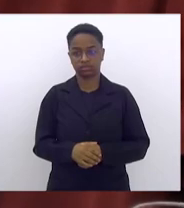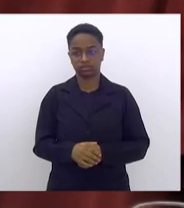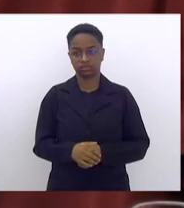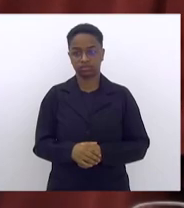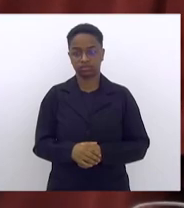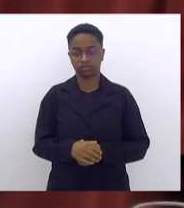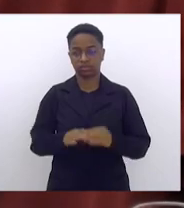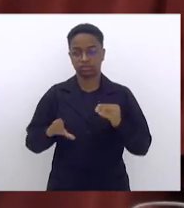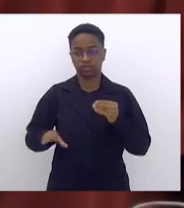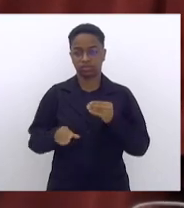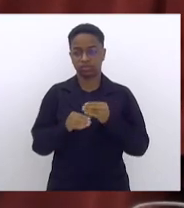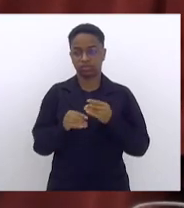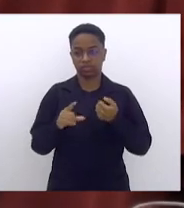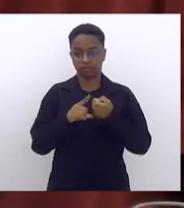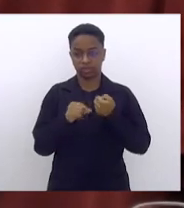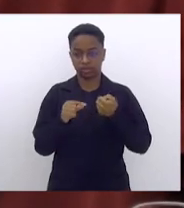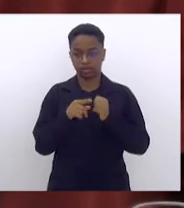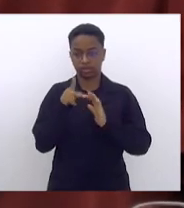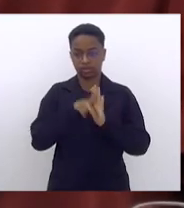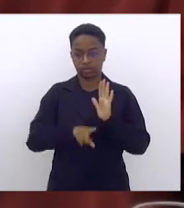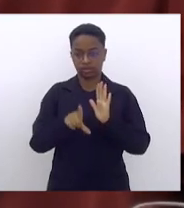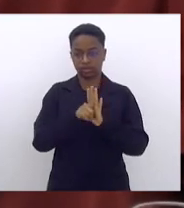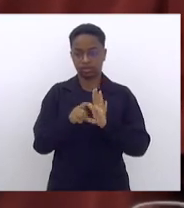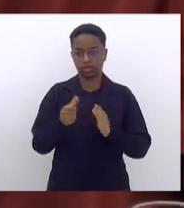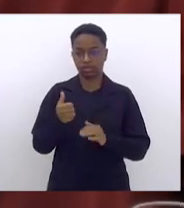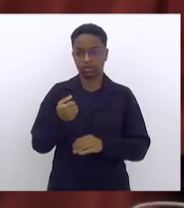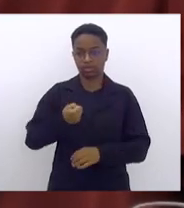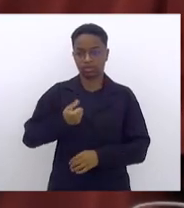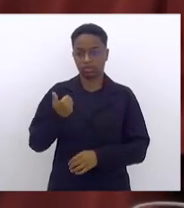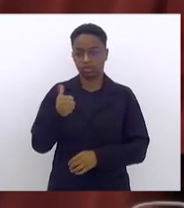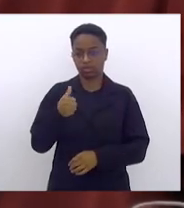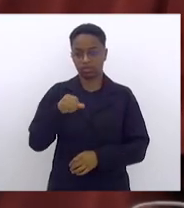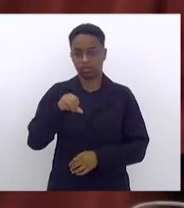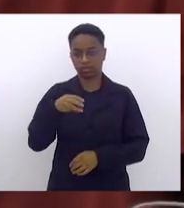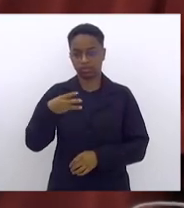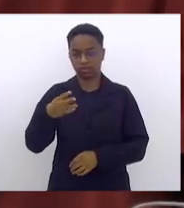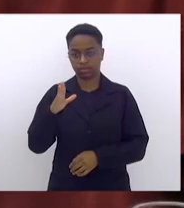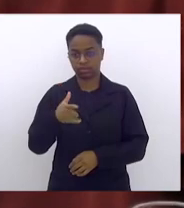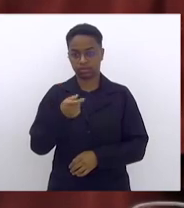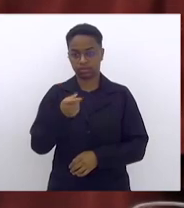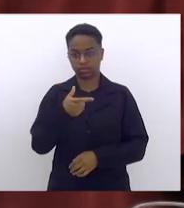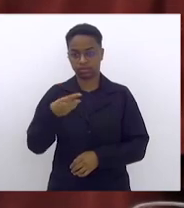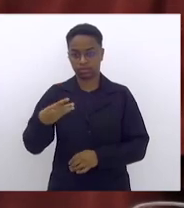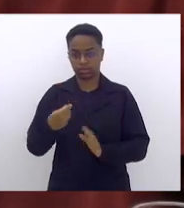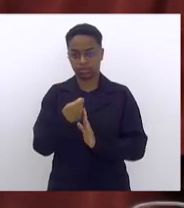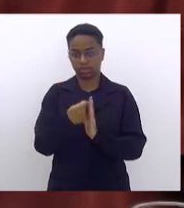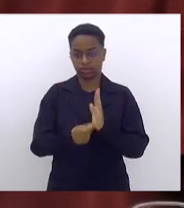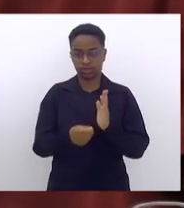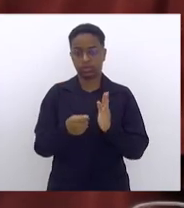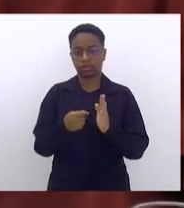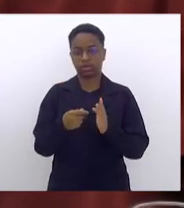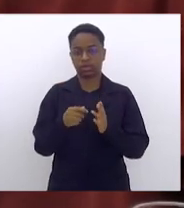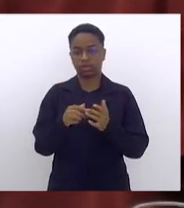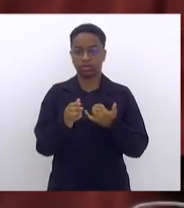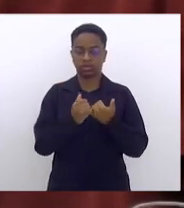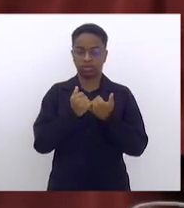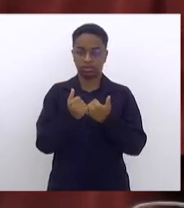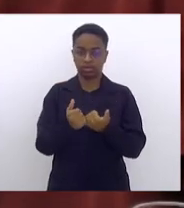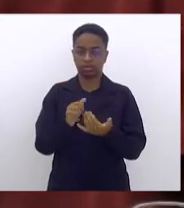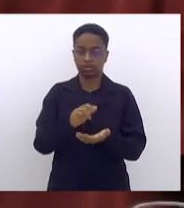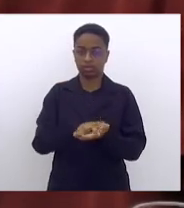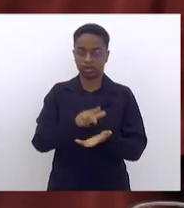ao artigo o projeto de lei 1193/2023, com a seguinte redação: conhecimento de patrimônio referido ao